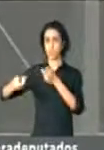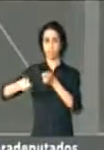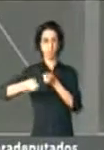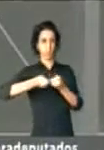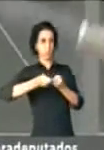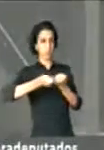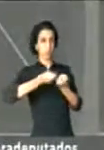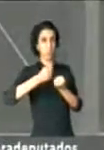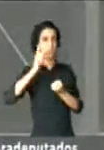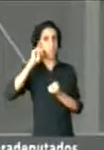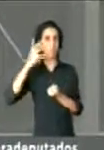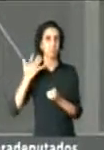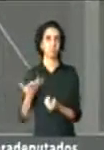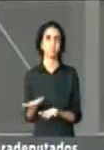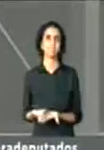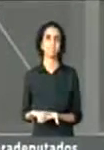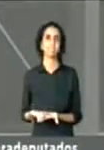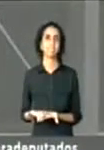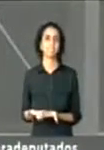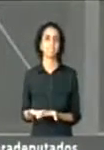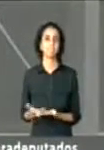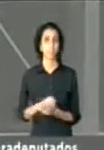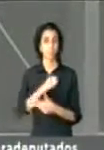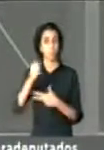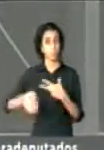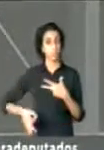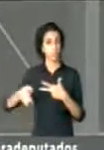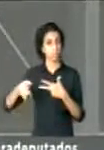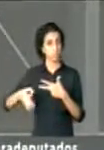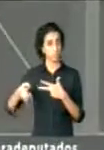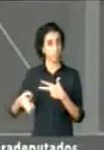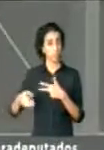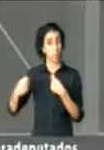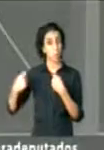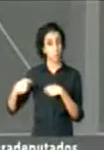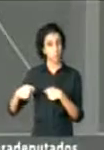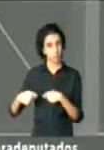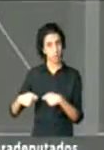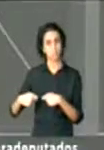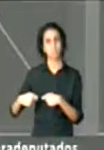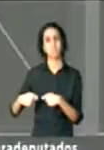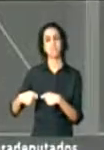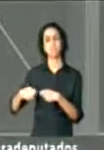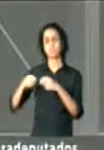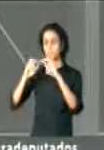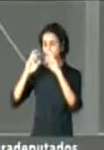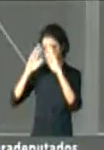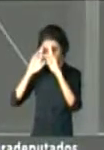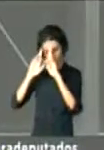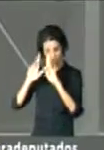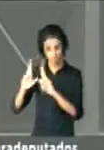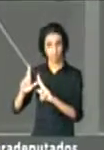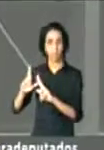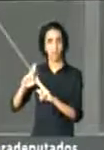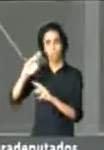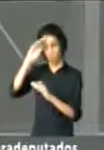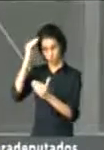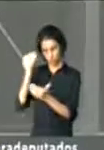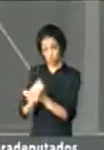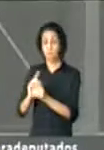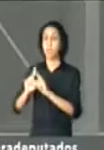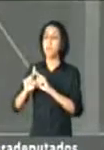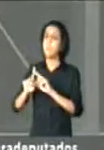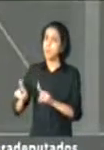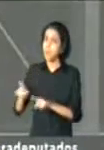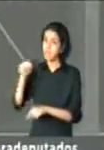decisões. As decisões do Poder Judiciário devem ser cumpridas, respeitadas, executadas. Mas,